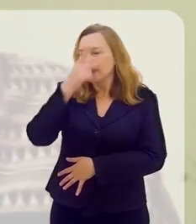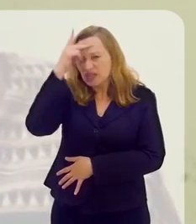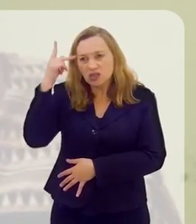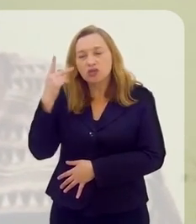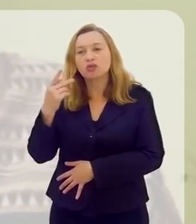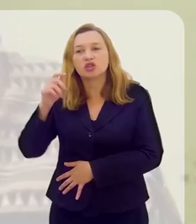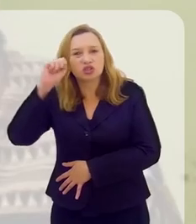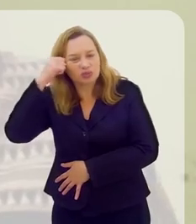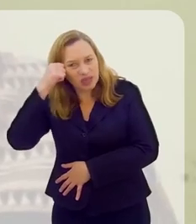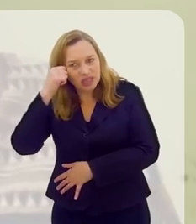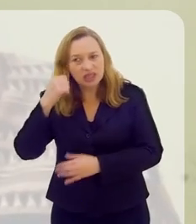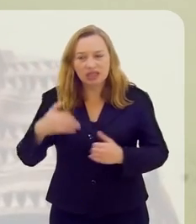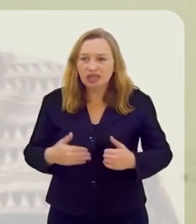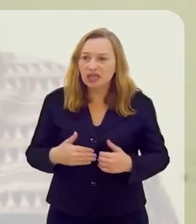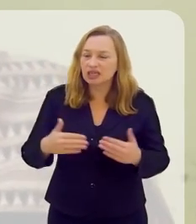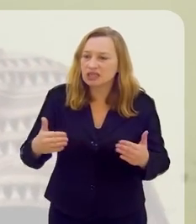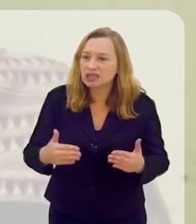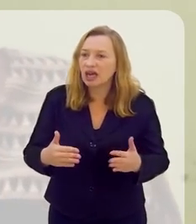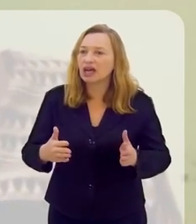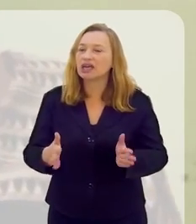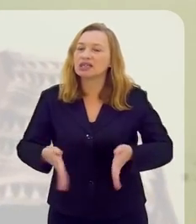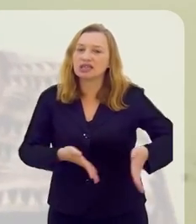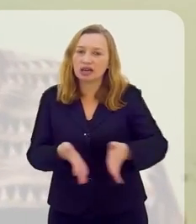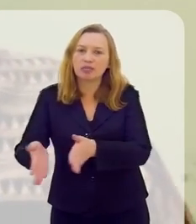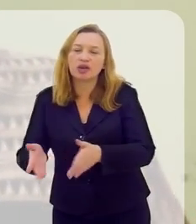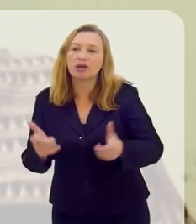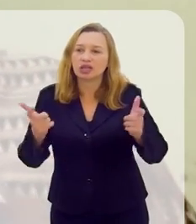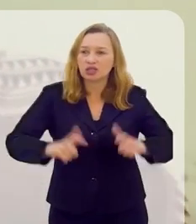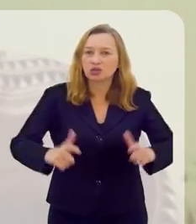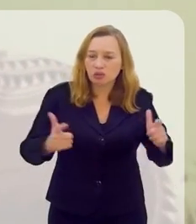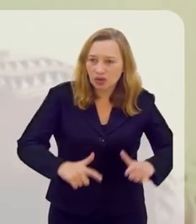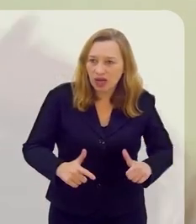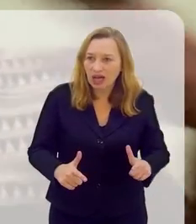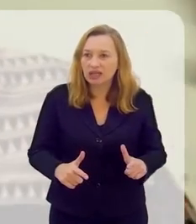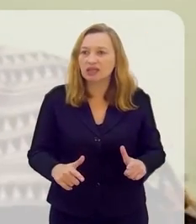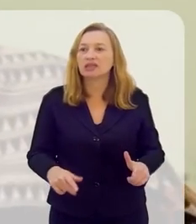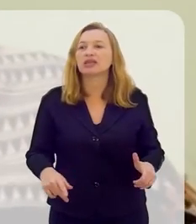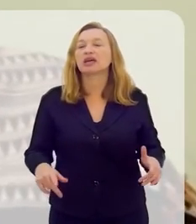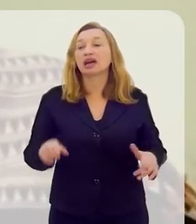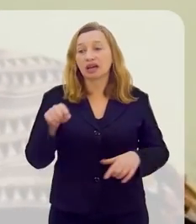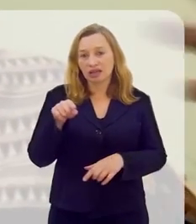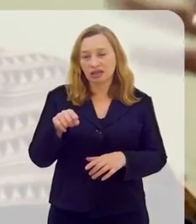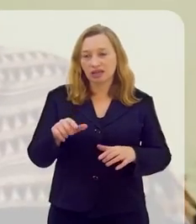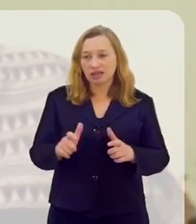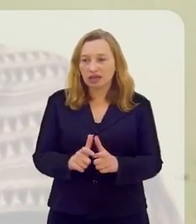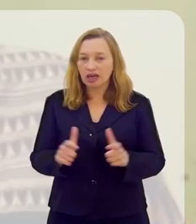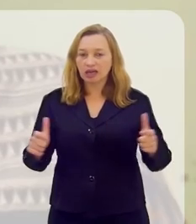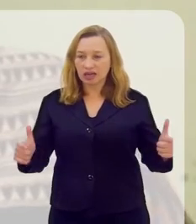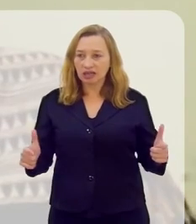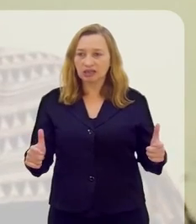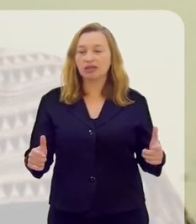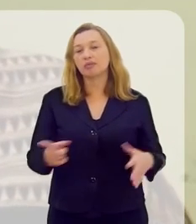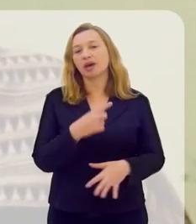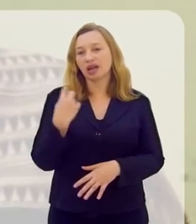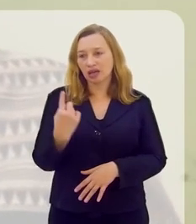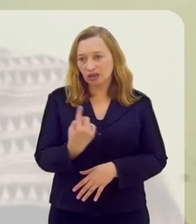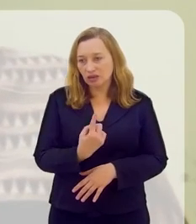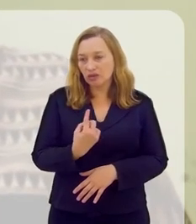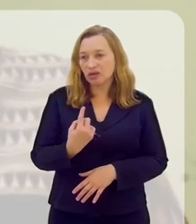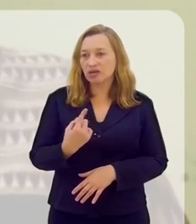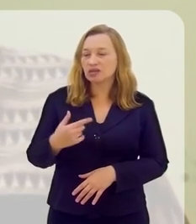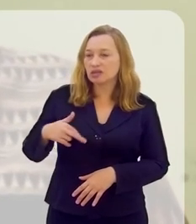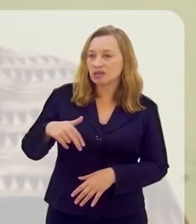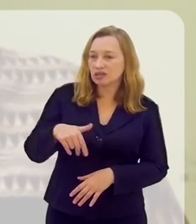negras que abriram esse caminho para que hoje esse espaço estivesse, essas portas estivessem lá largas para que eu